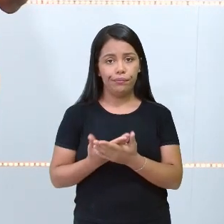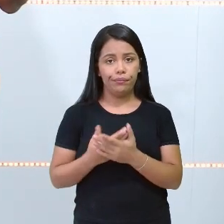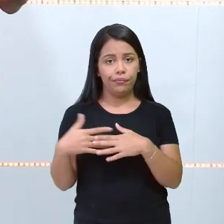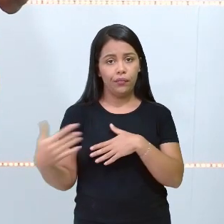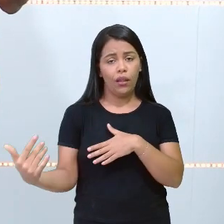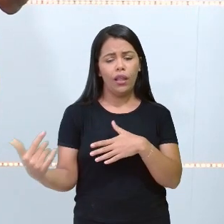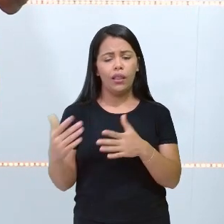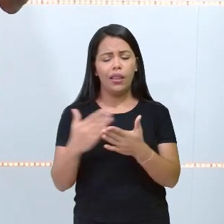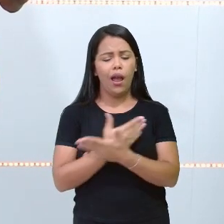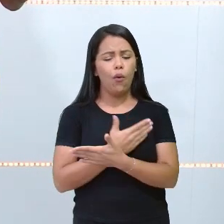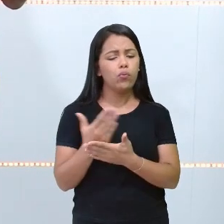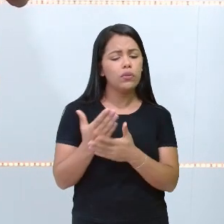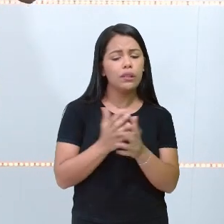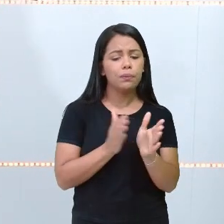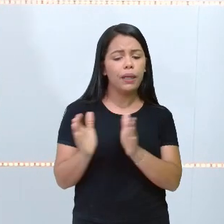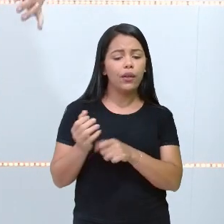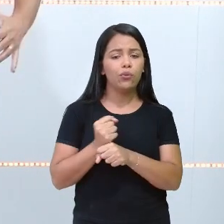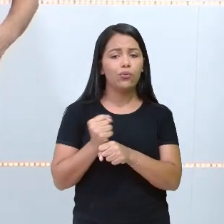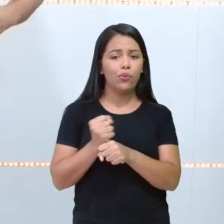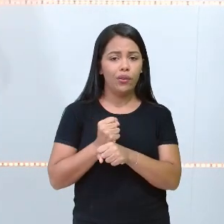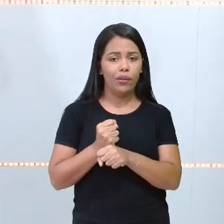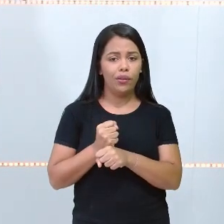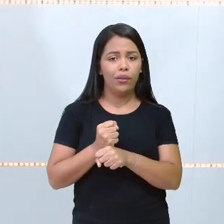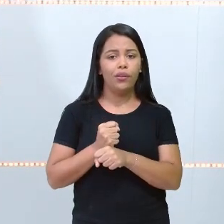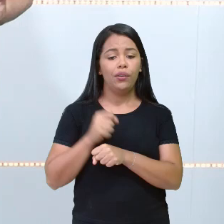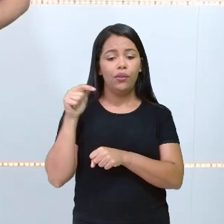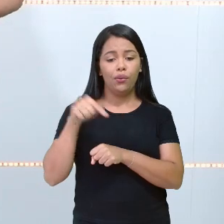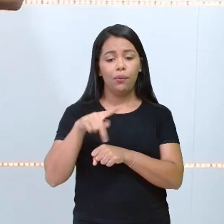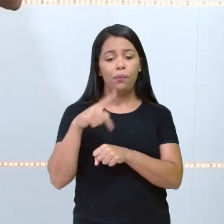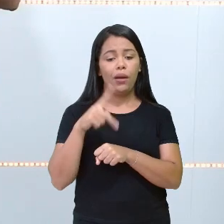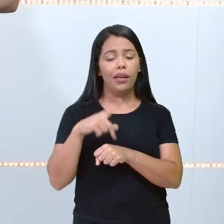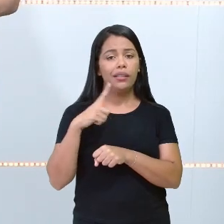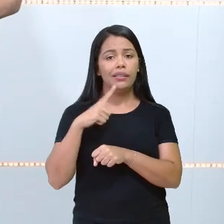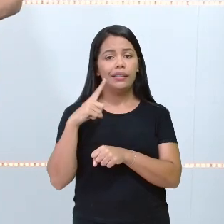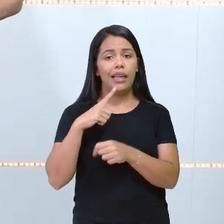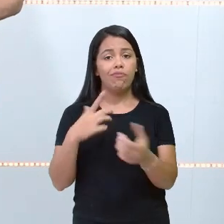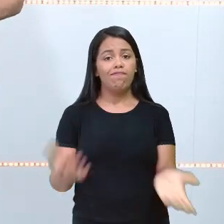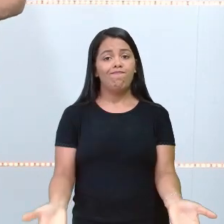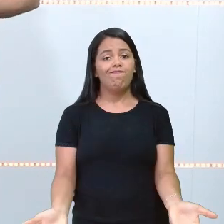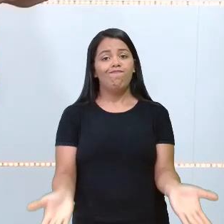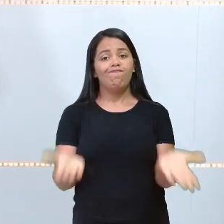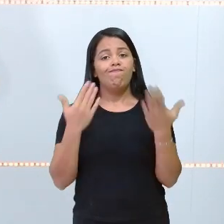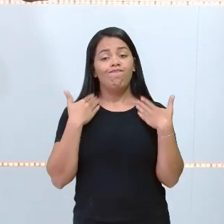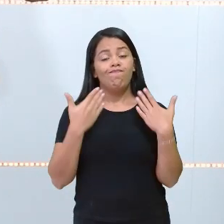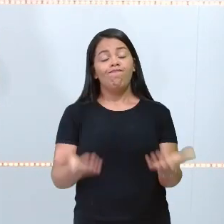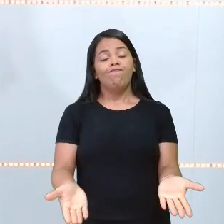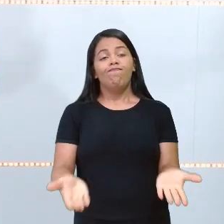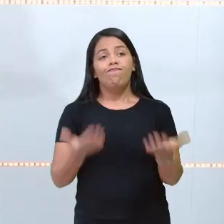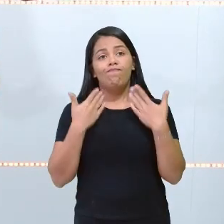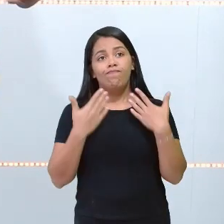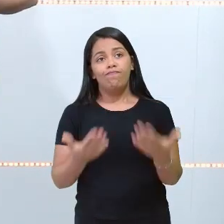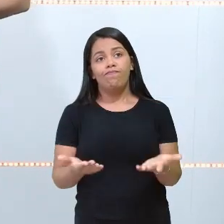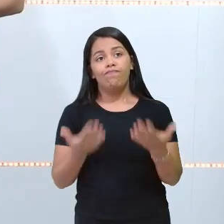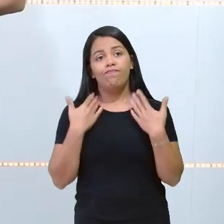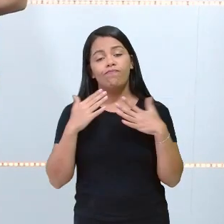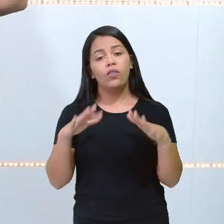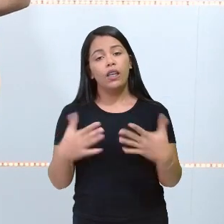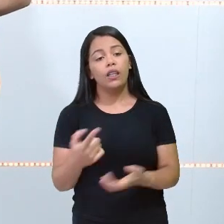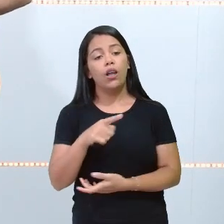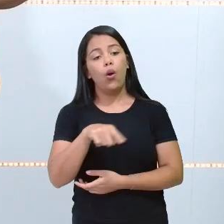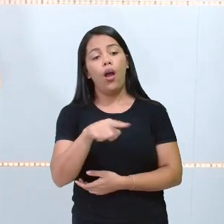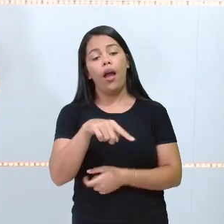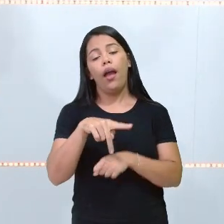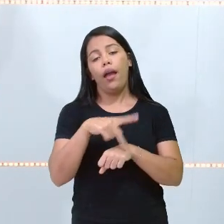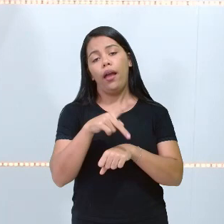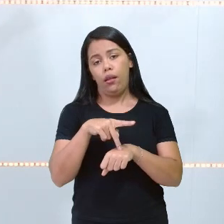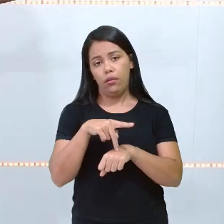graus, né? Então, eles tiveram que investir um monte de coisa para facilitar justamente os estrangeiros que vão para lá. E,